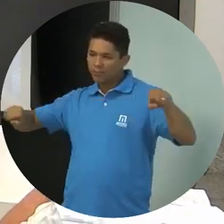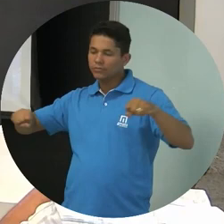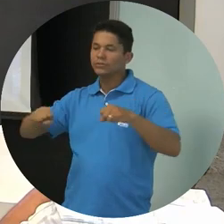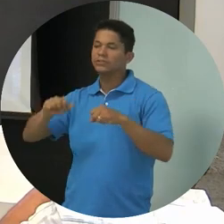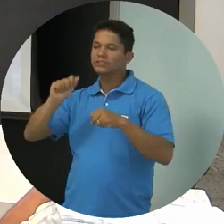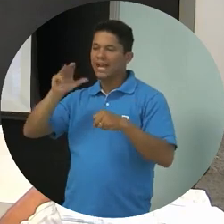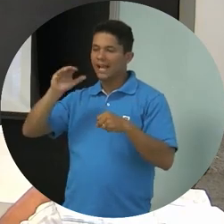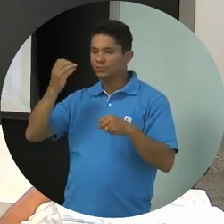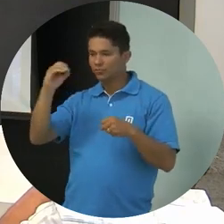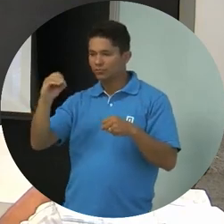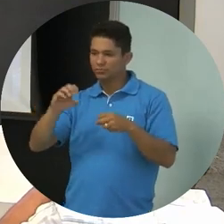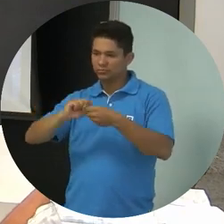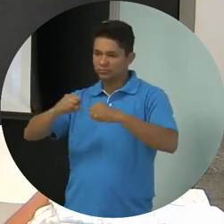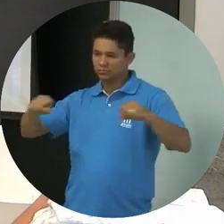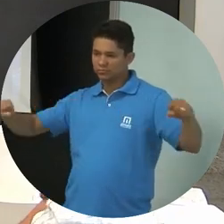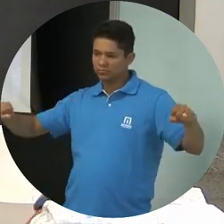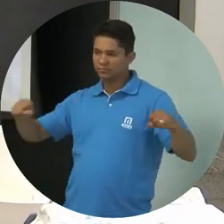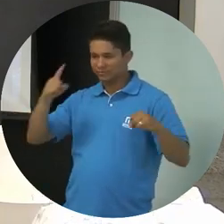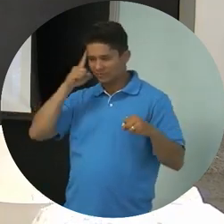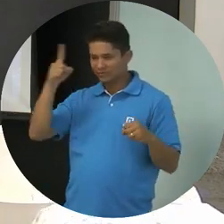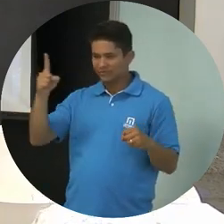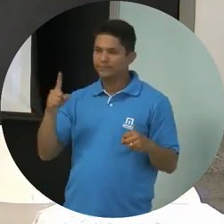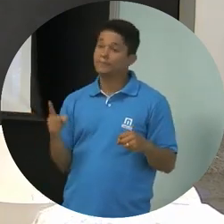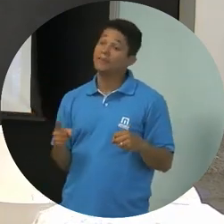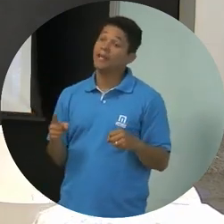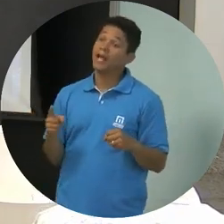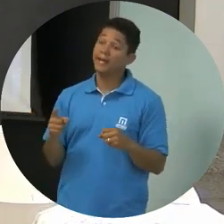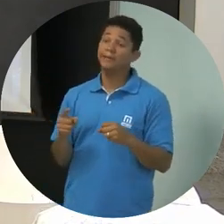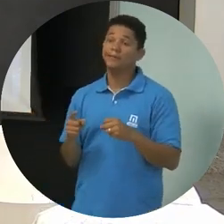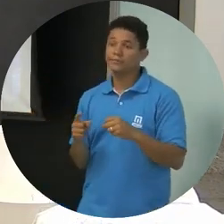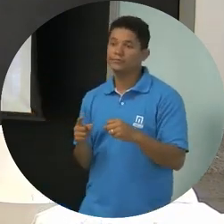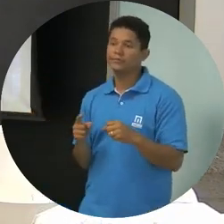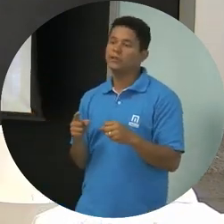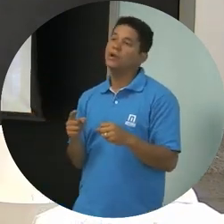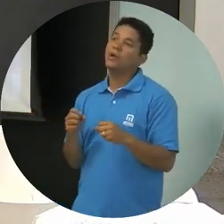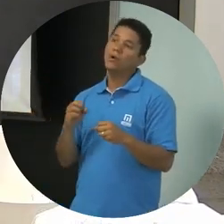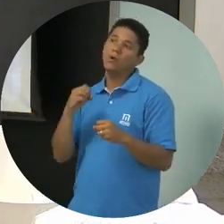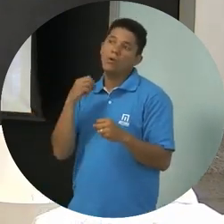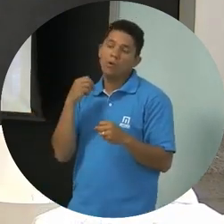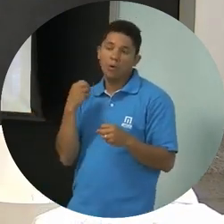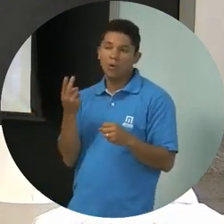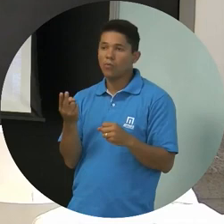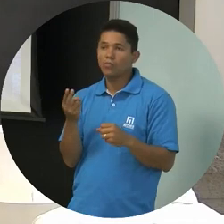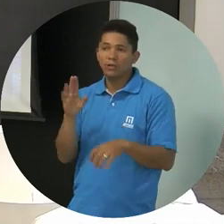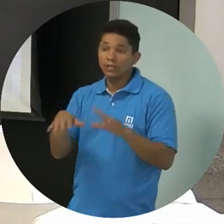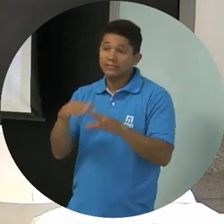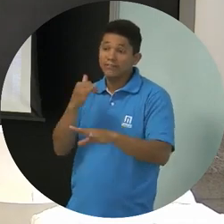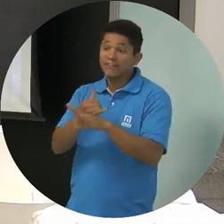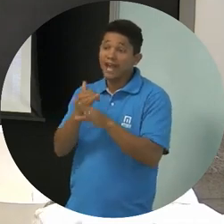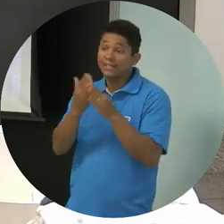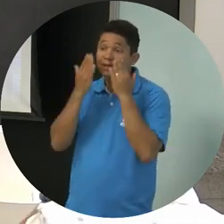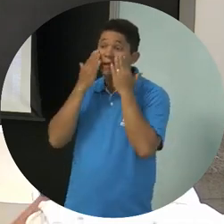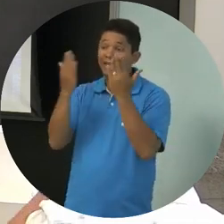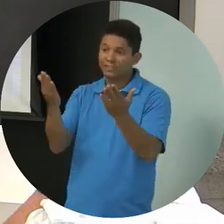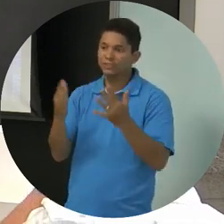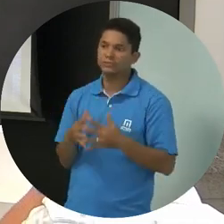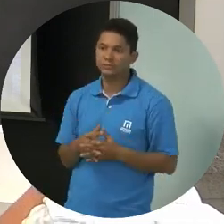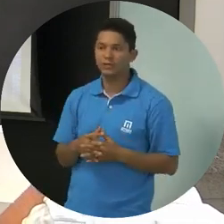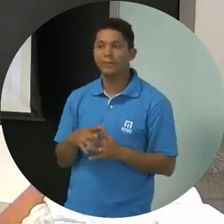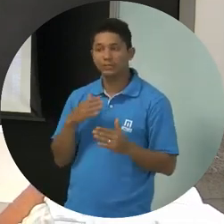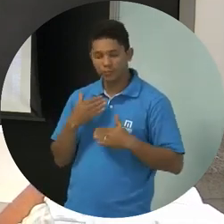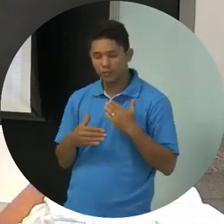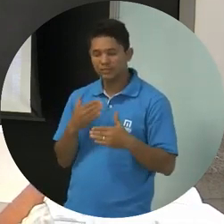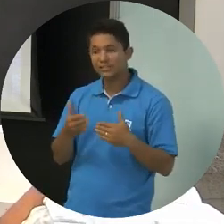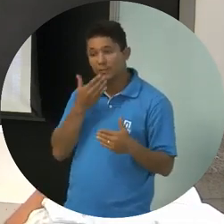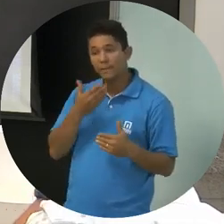né, dessa estrutura metálica aí, já que toda a ferragem vai estar aparente. Mas o processo mais